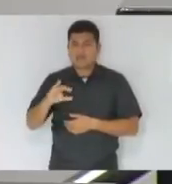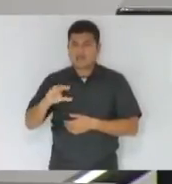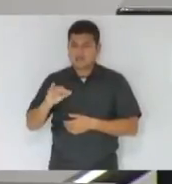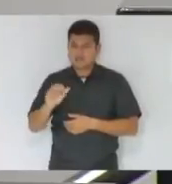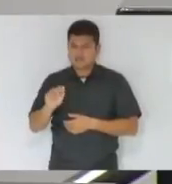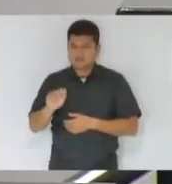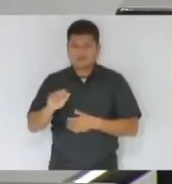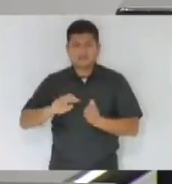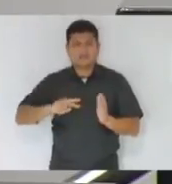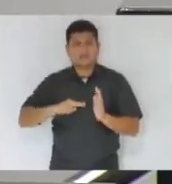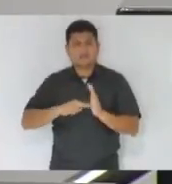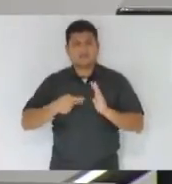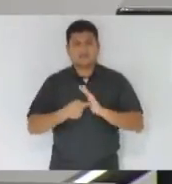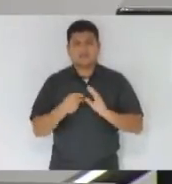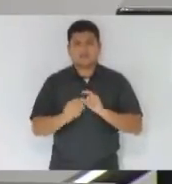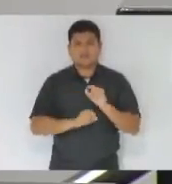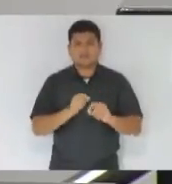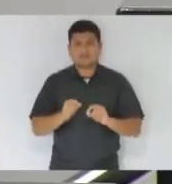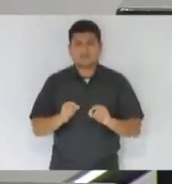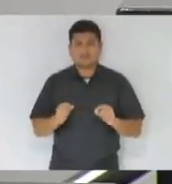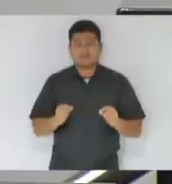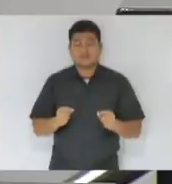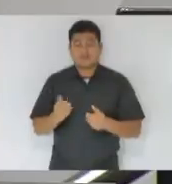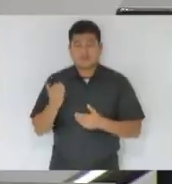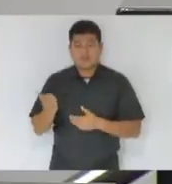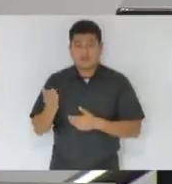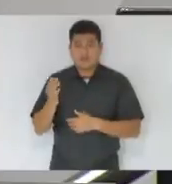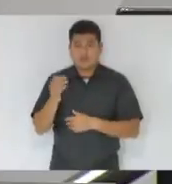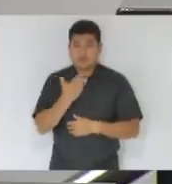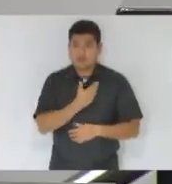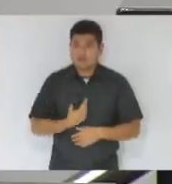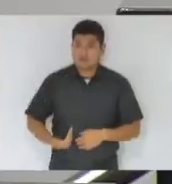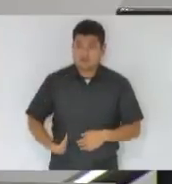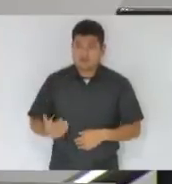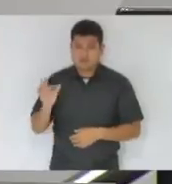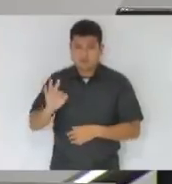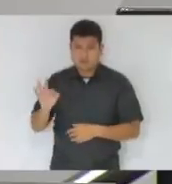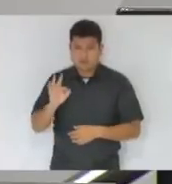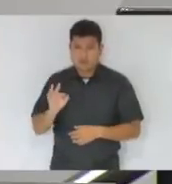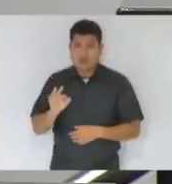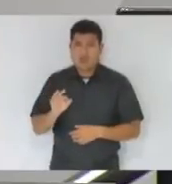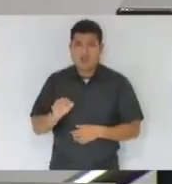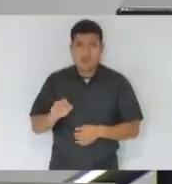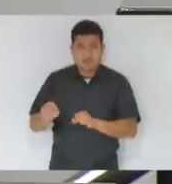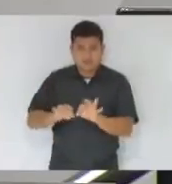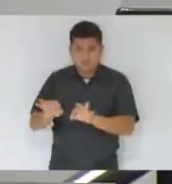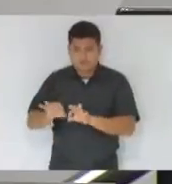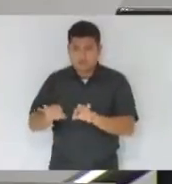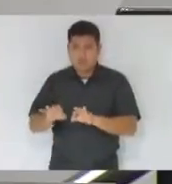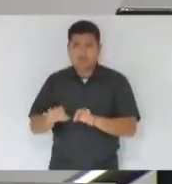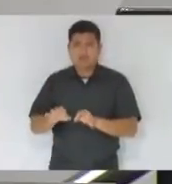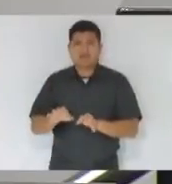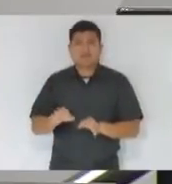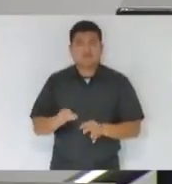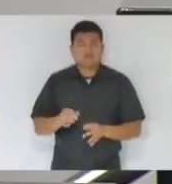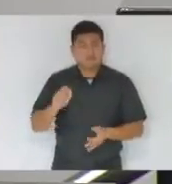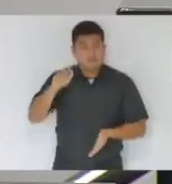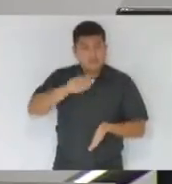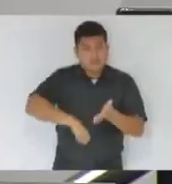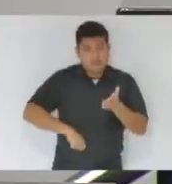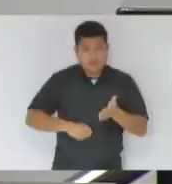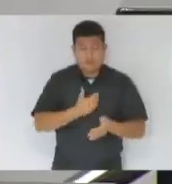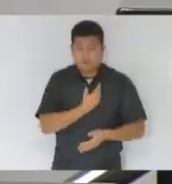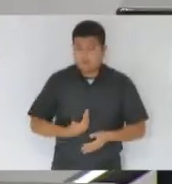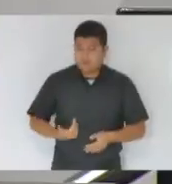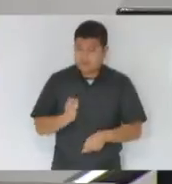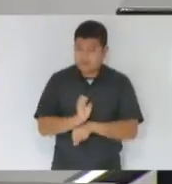Que daí a União faz o termo, o governo do estado assina que está tudo certo, a prefeitura de São Joaquim